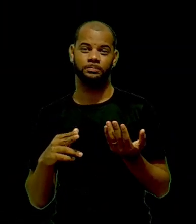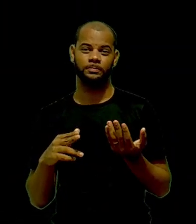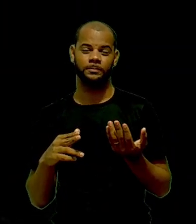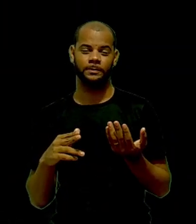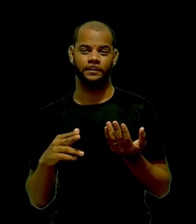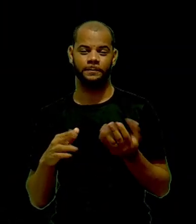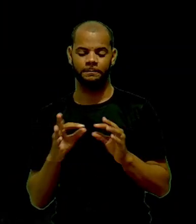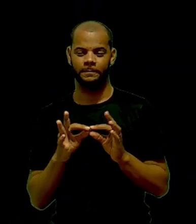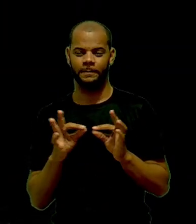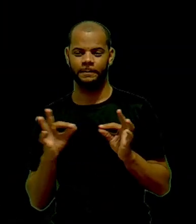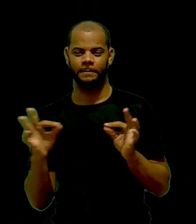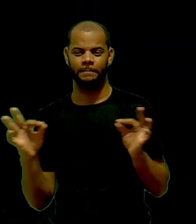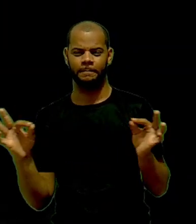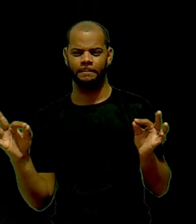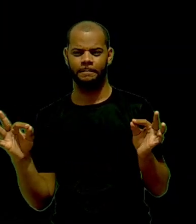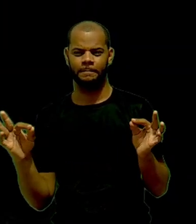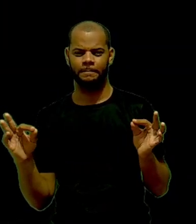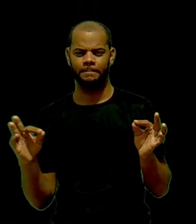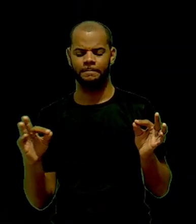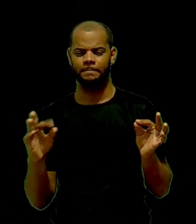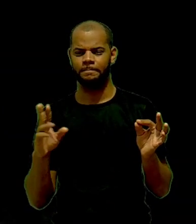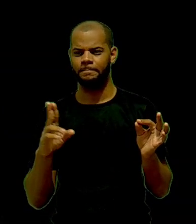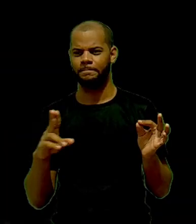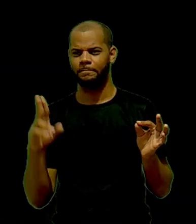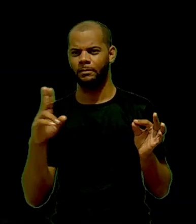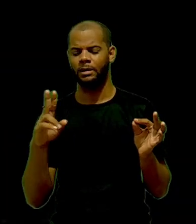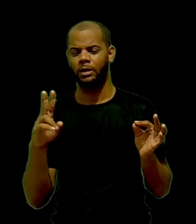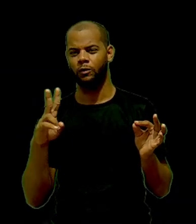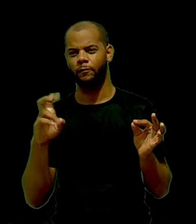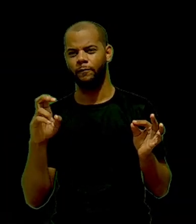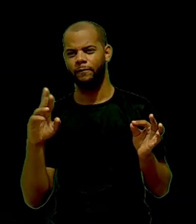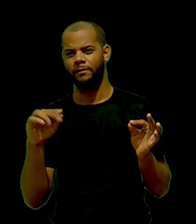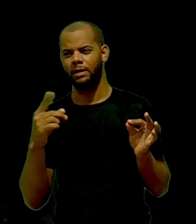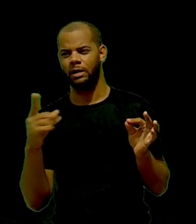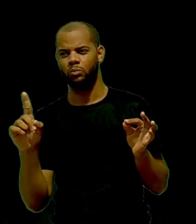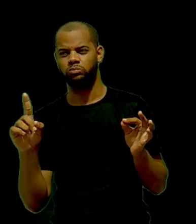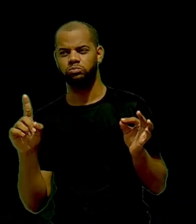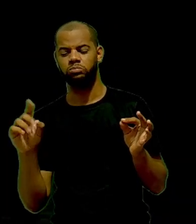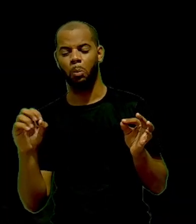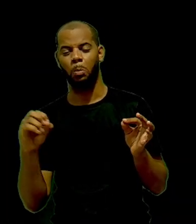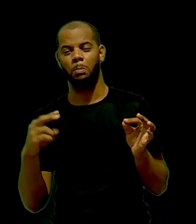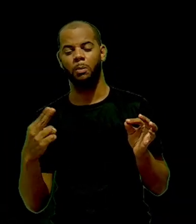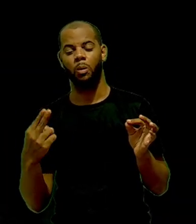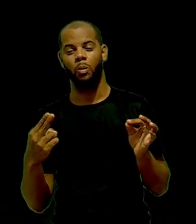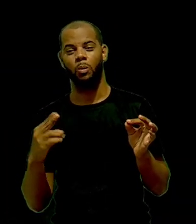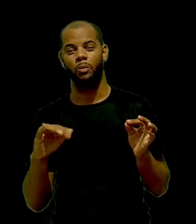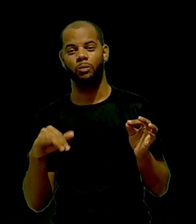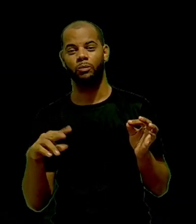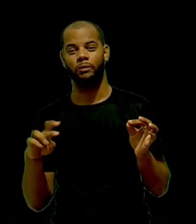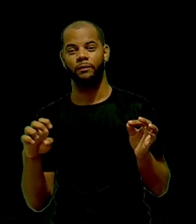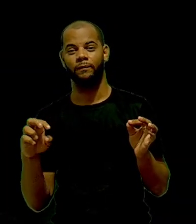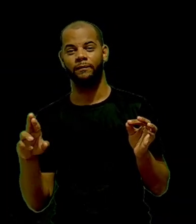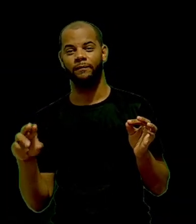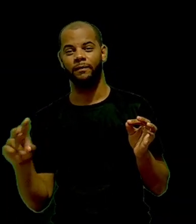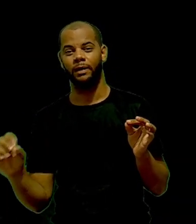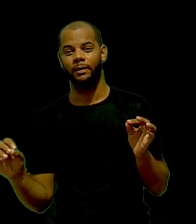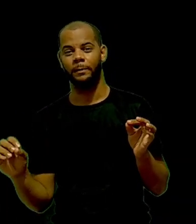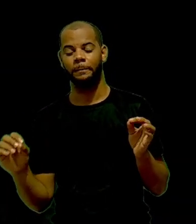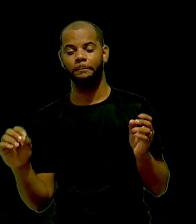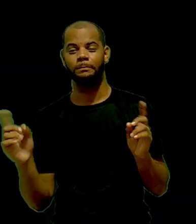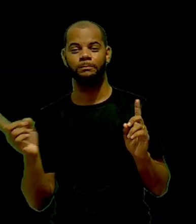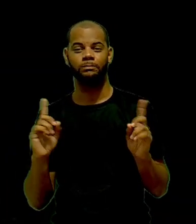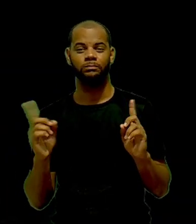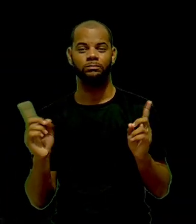dimensionar linhas para atender a potência do verão, ou é melhor deixar linhas com dimensão menor e botar